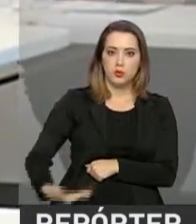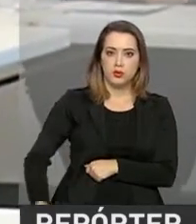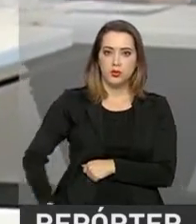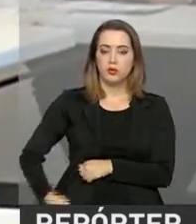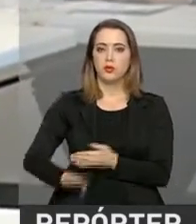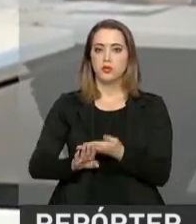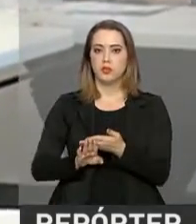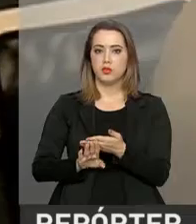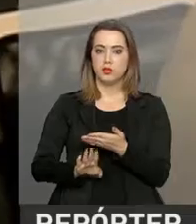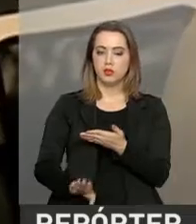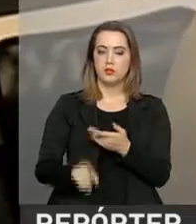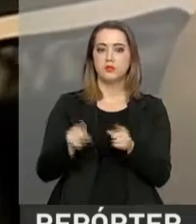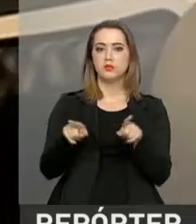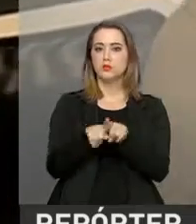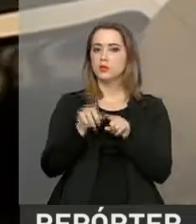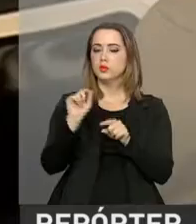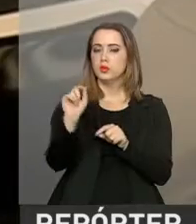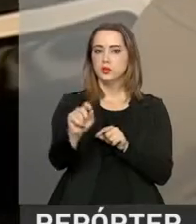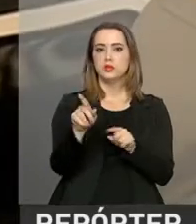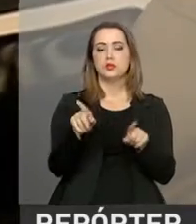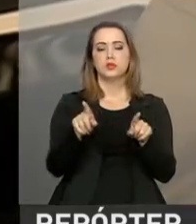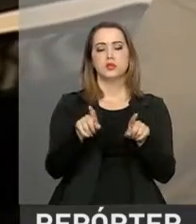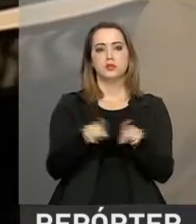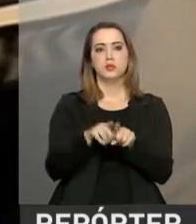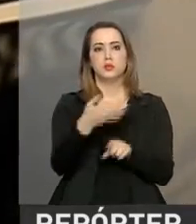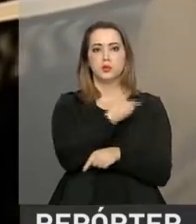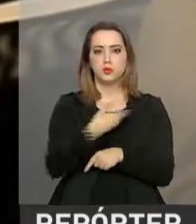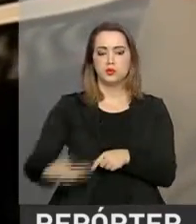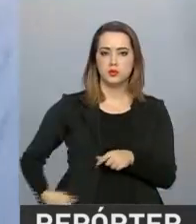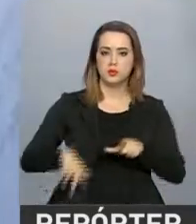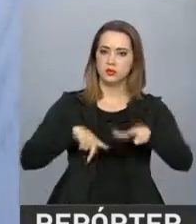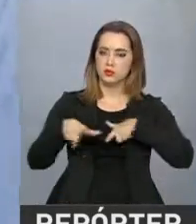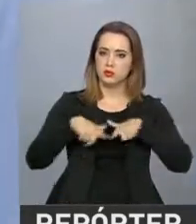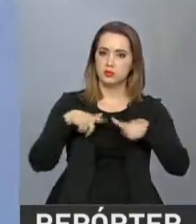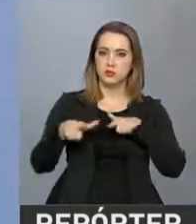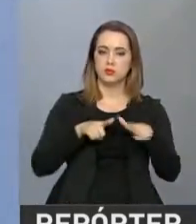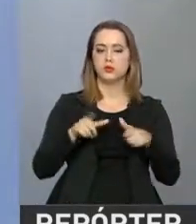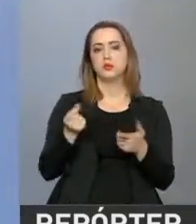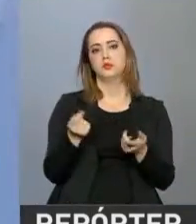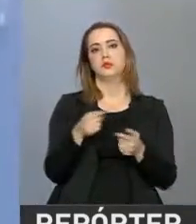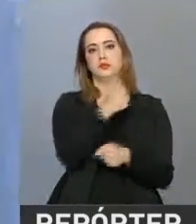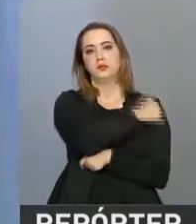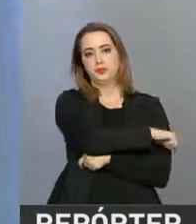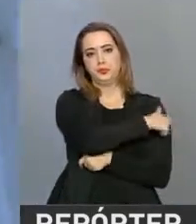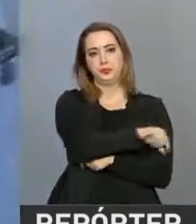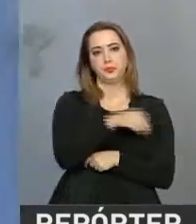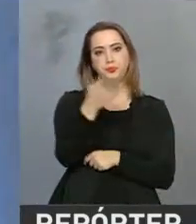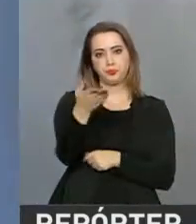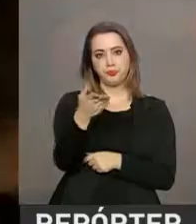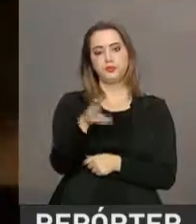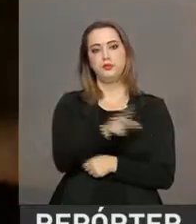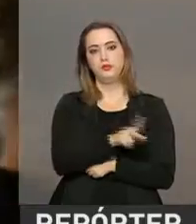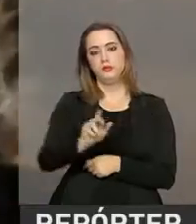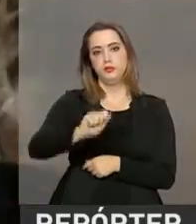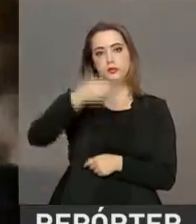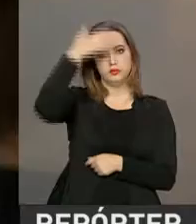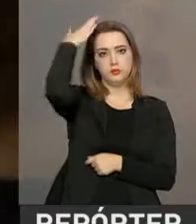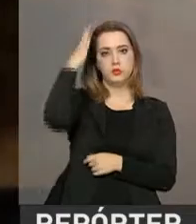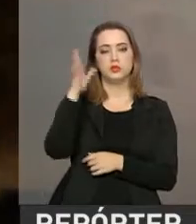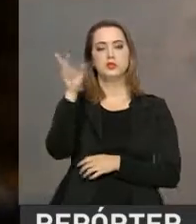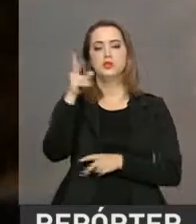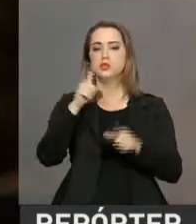Luiz Fernando Pezão, e do governador em exercício, Francisco Dornelles. Temer disse que os Jogos Olímpicos vêm acontecendo em um clima